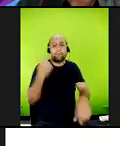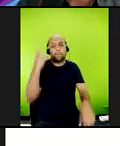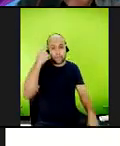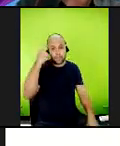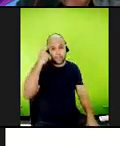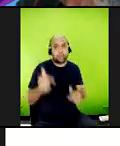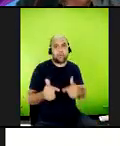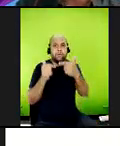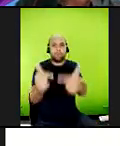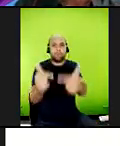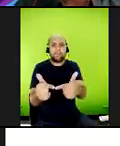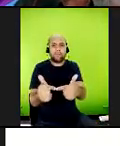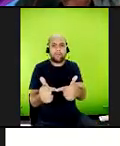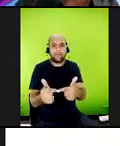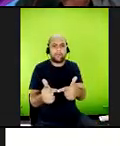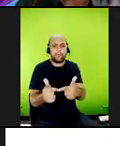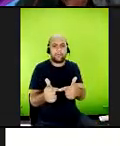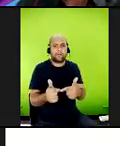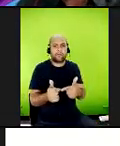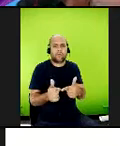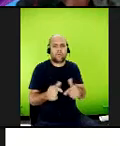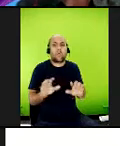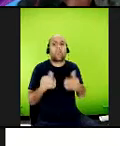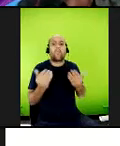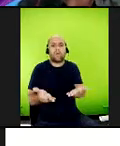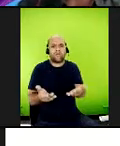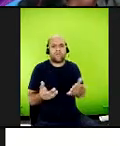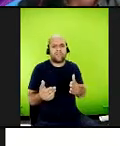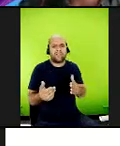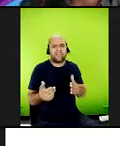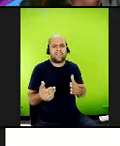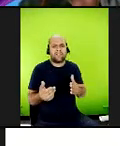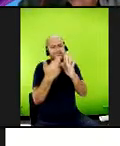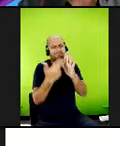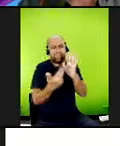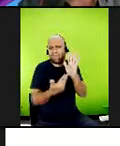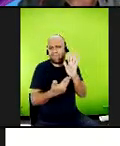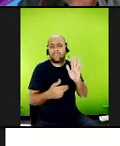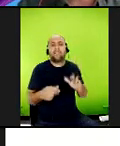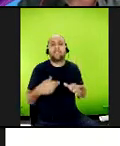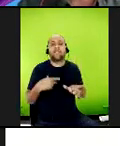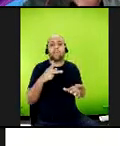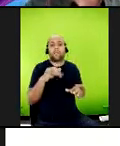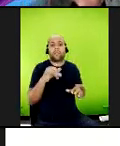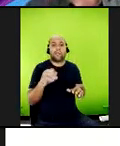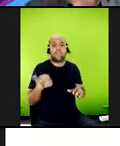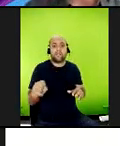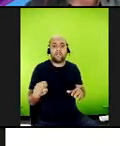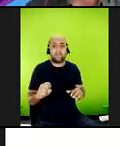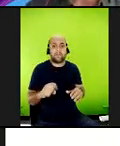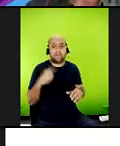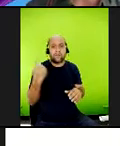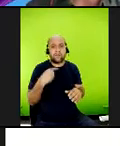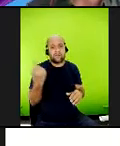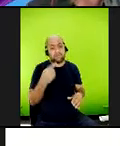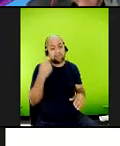atitudes gerando os ismos né quais são eles é que tem uma reta do Estado de preconceitos né que a gente vai ver não sei se Será que